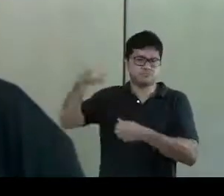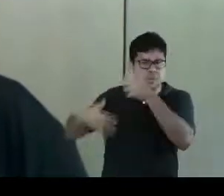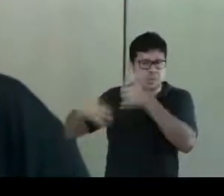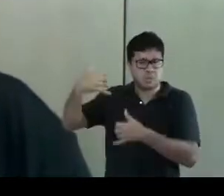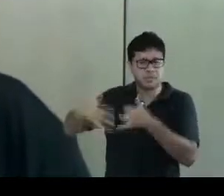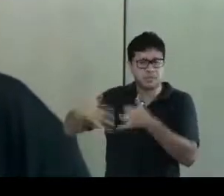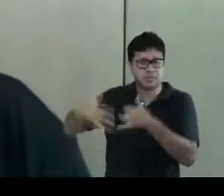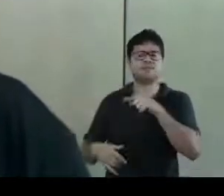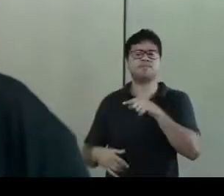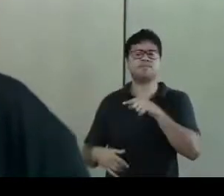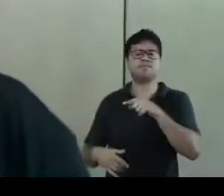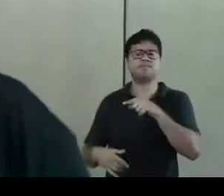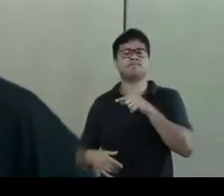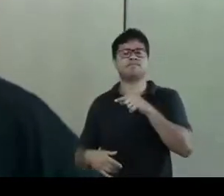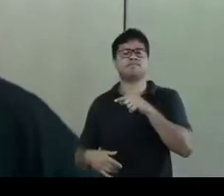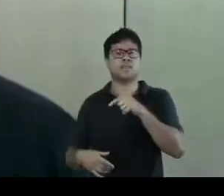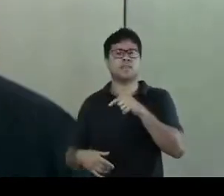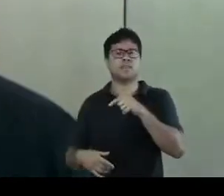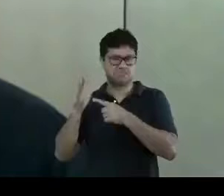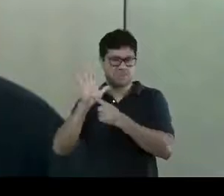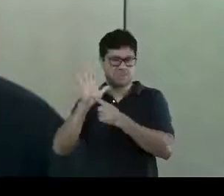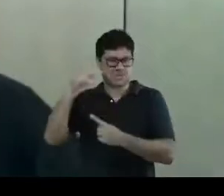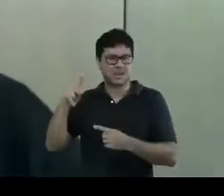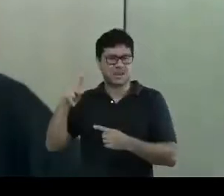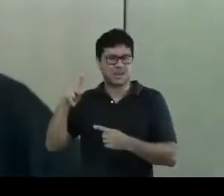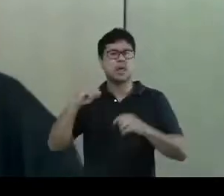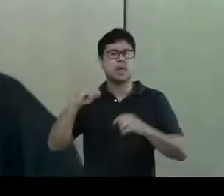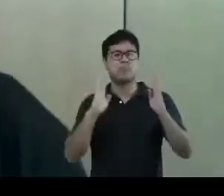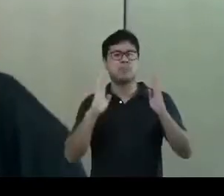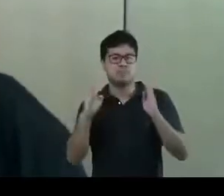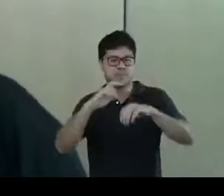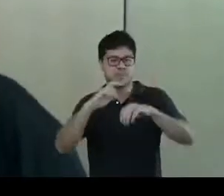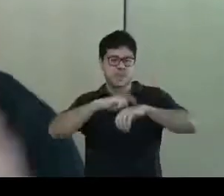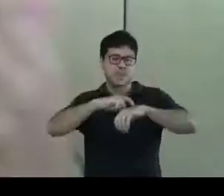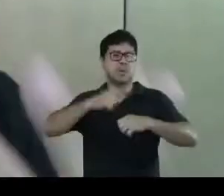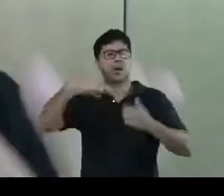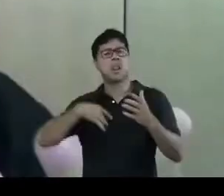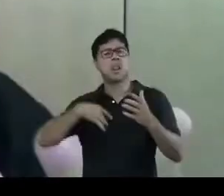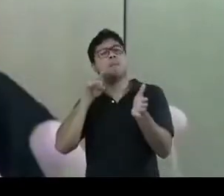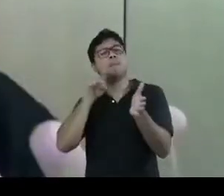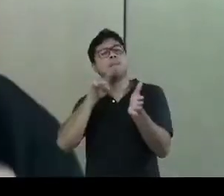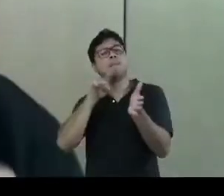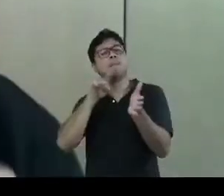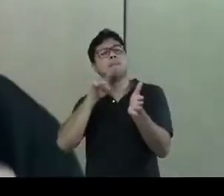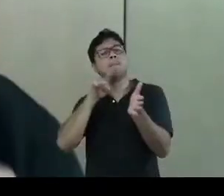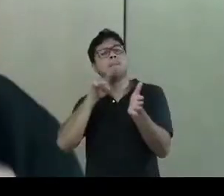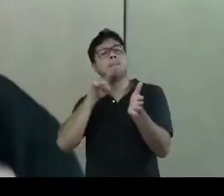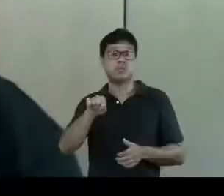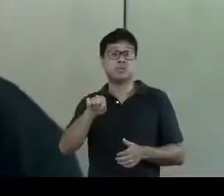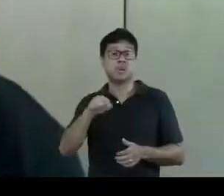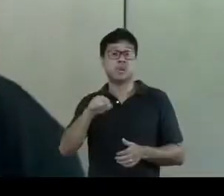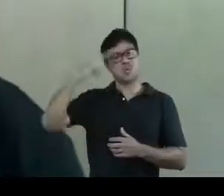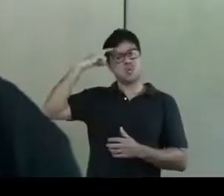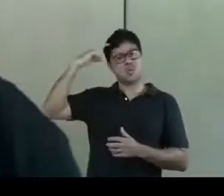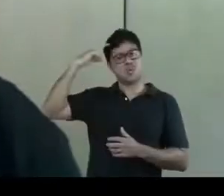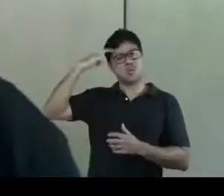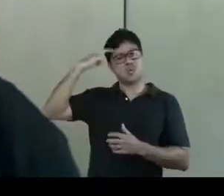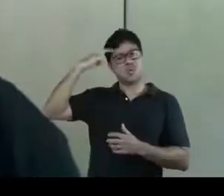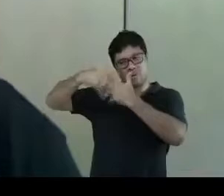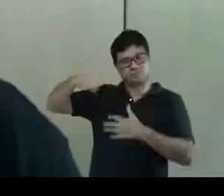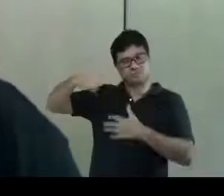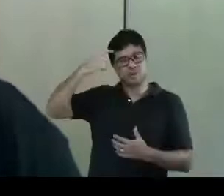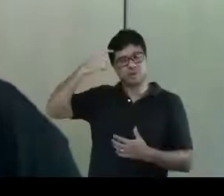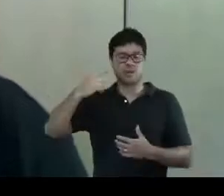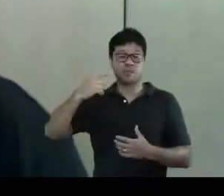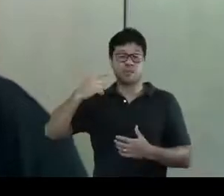colocado que, na apresentação dela, em um determinado trecho, uma pergunta, ela estava refletindo sobre uma